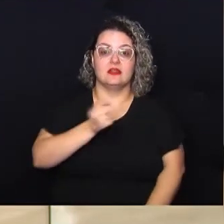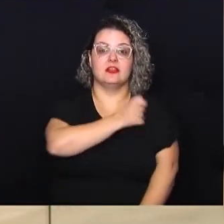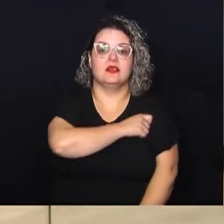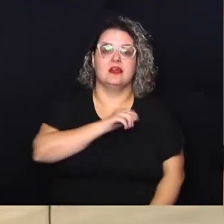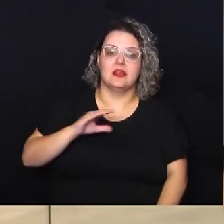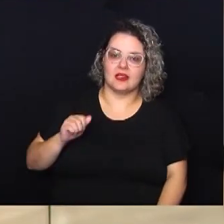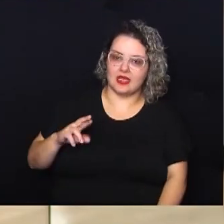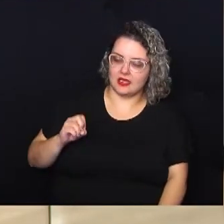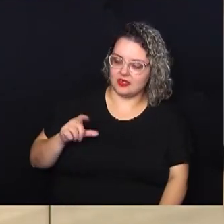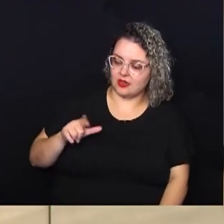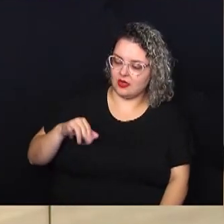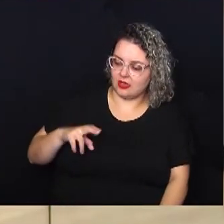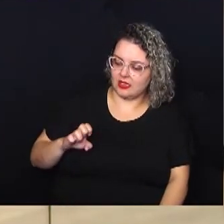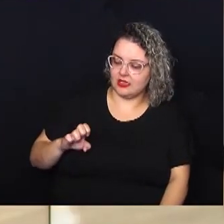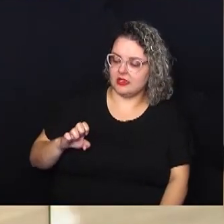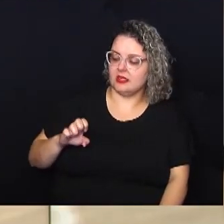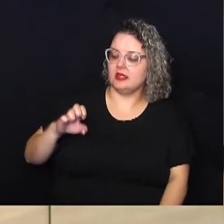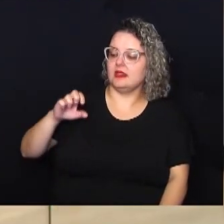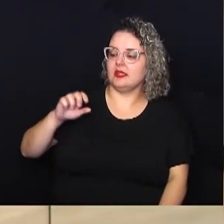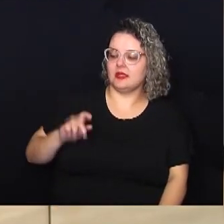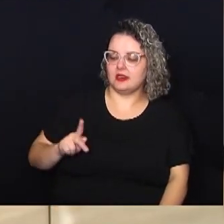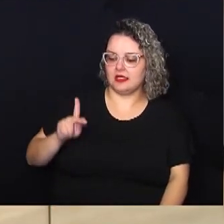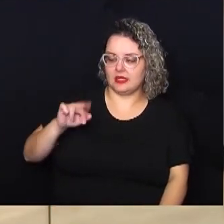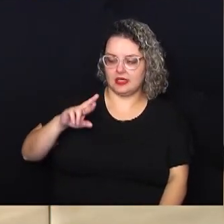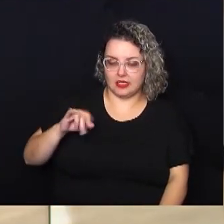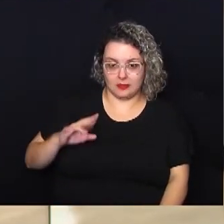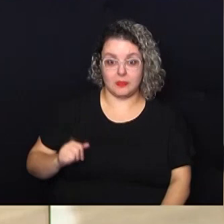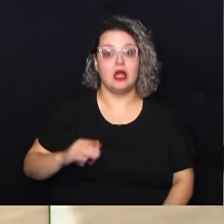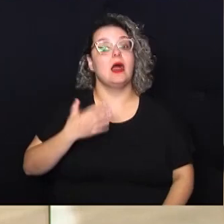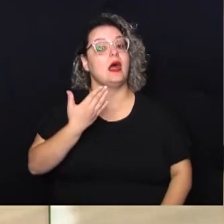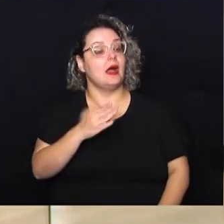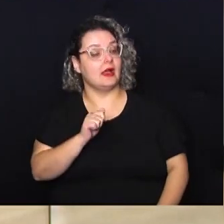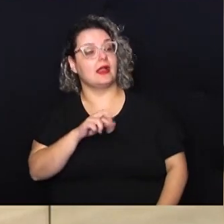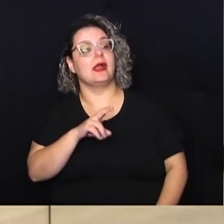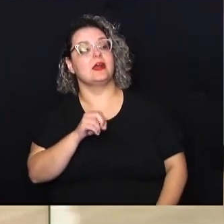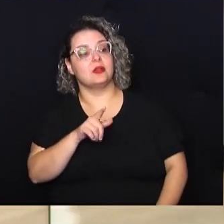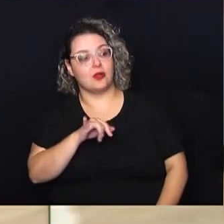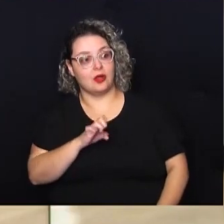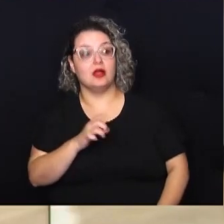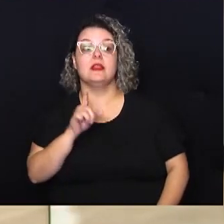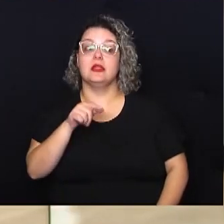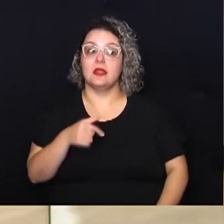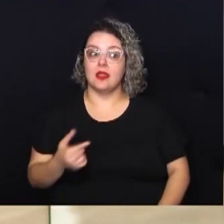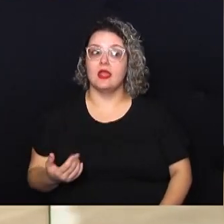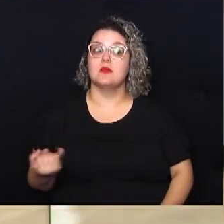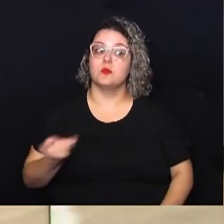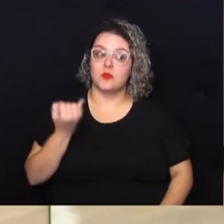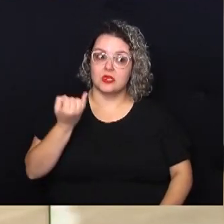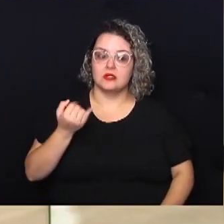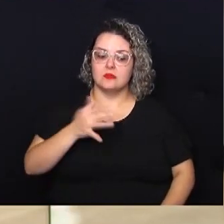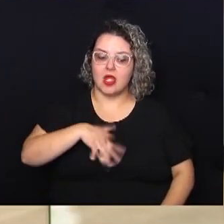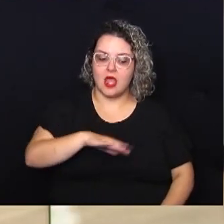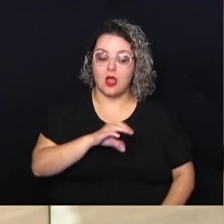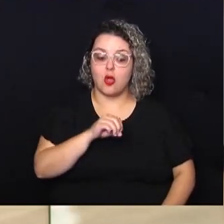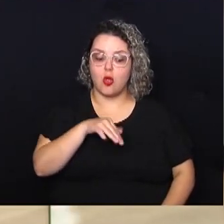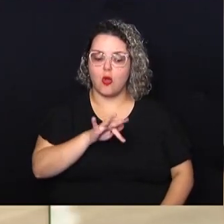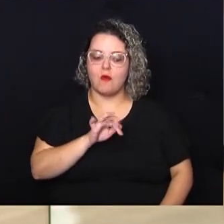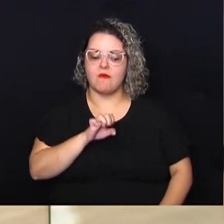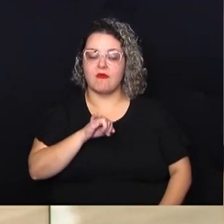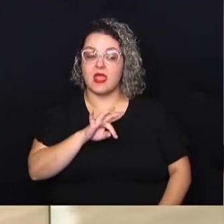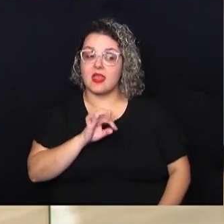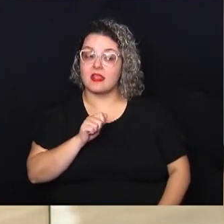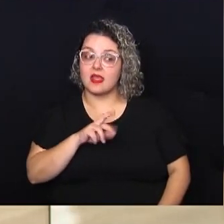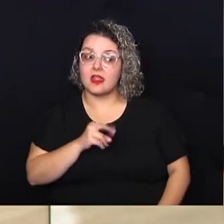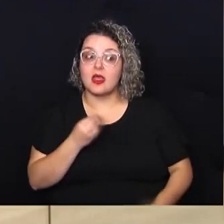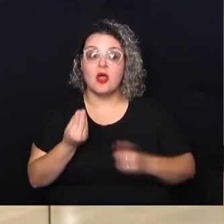Crema. Camila, a Carole é uma figura muito importante aí, né, do mundo da confeitaria. Como que é, né, para eles e